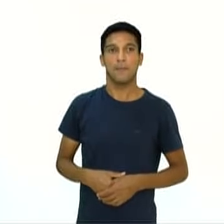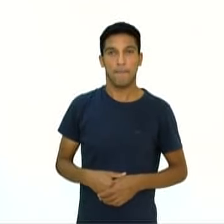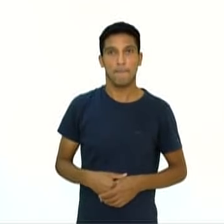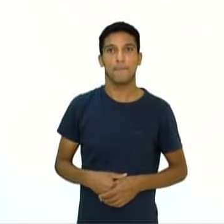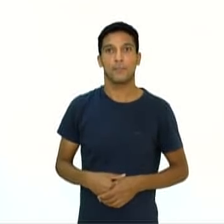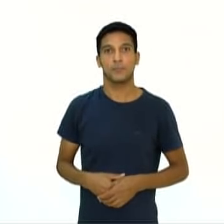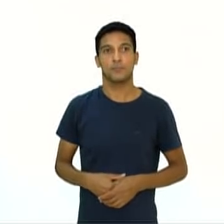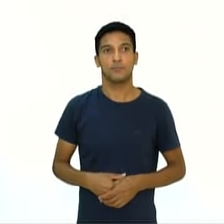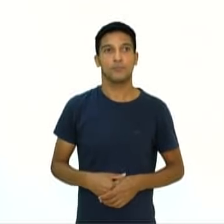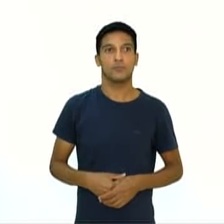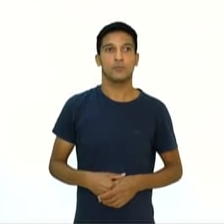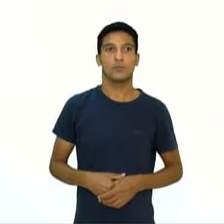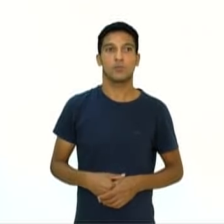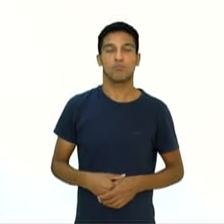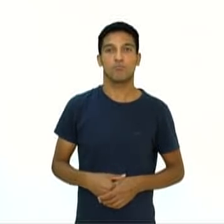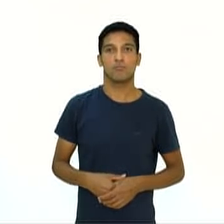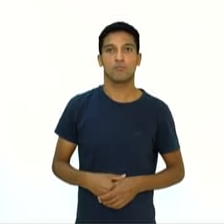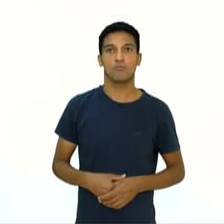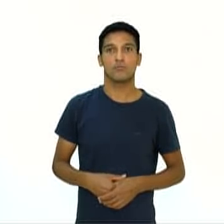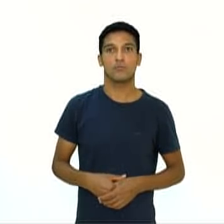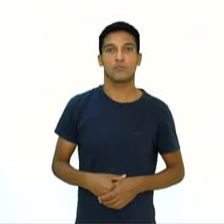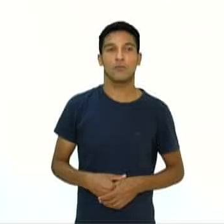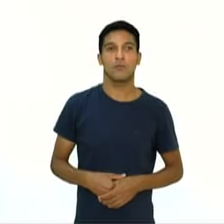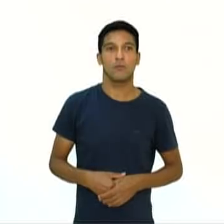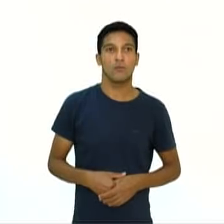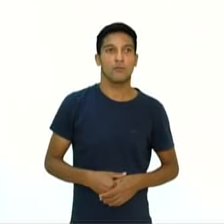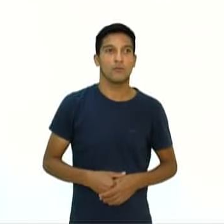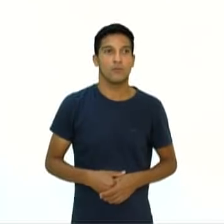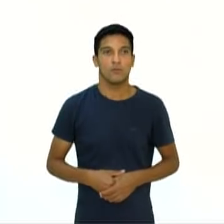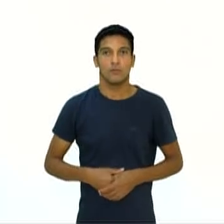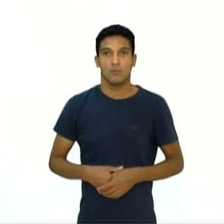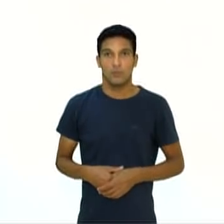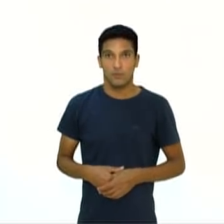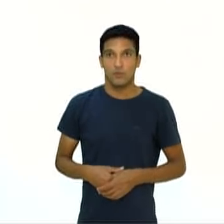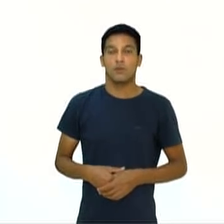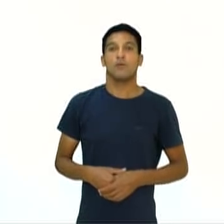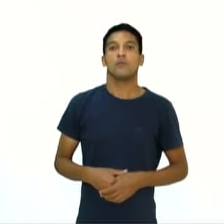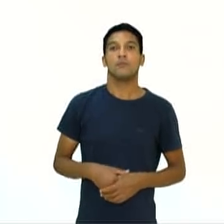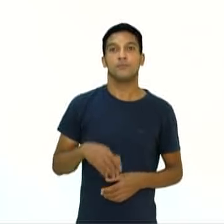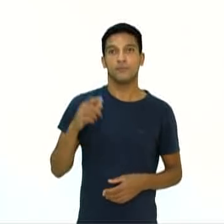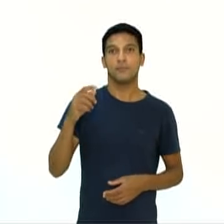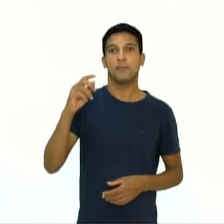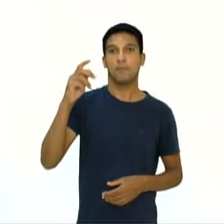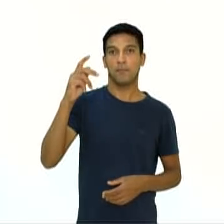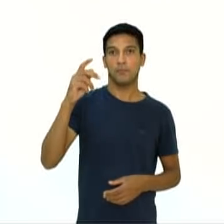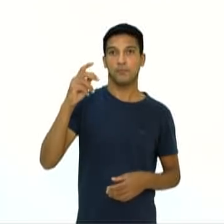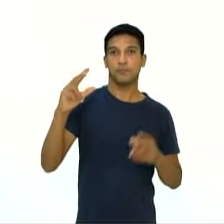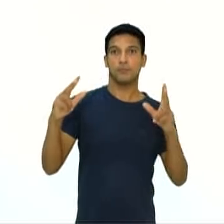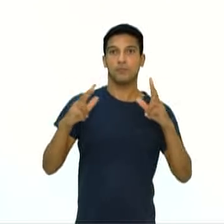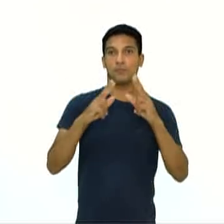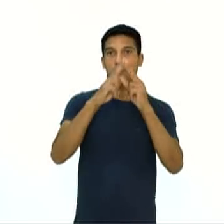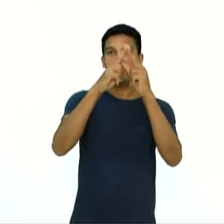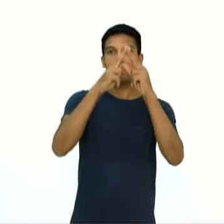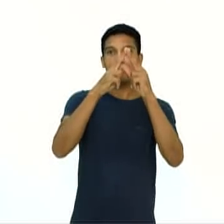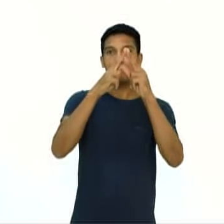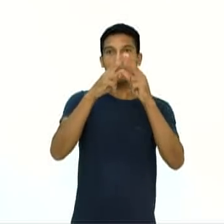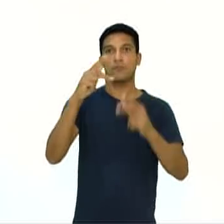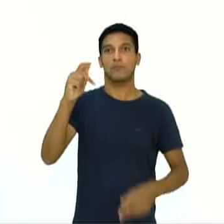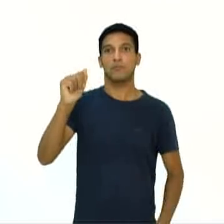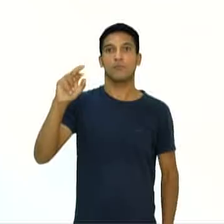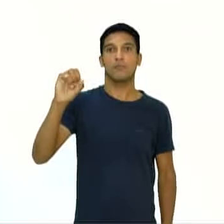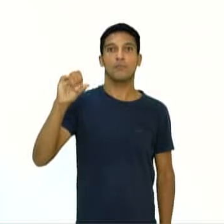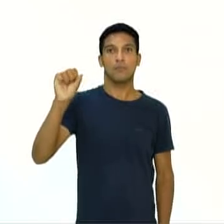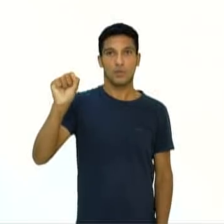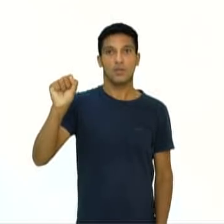da Federação Internacional de Tiro com Arco. Na edição de Paris, em 1900, houve competição da modalidade